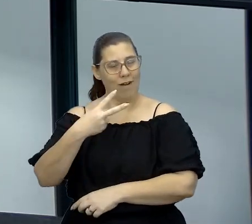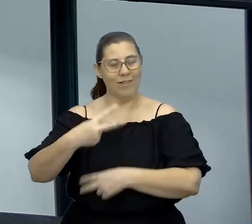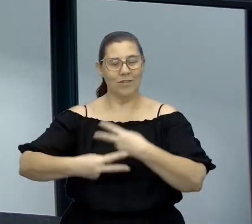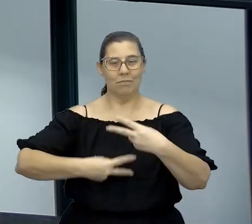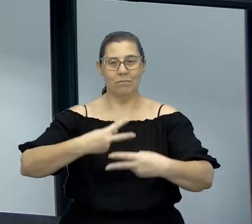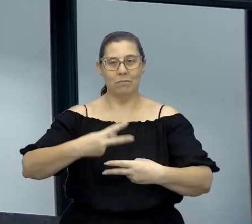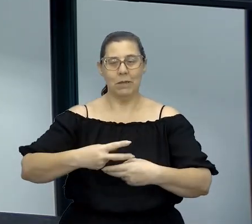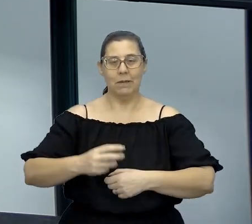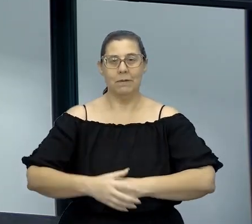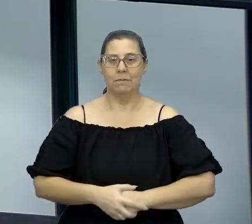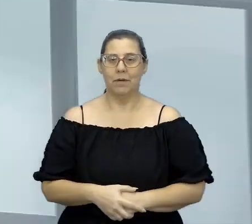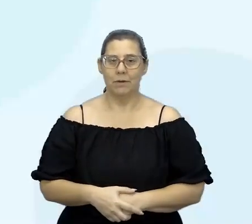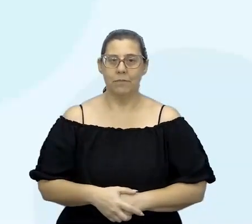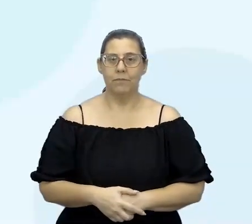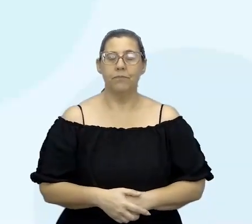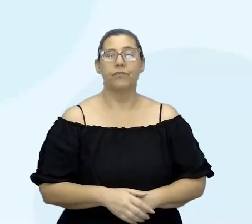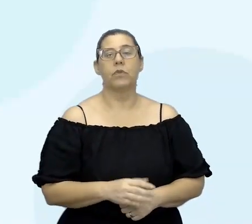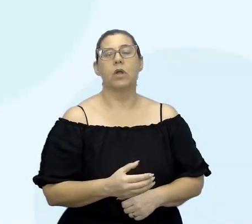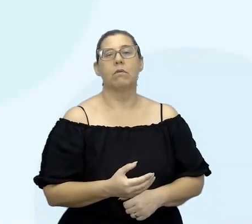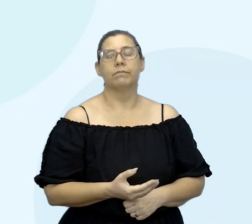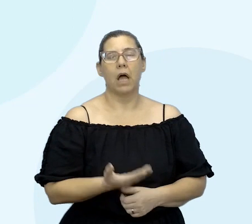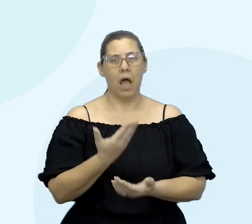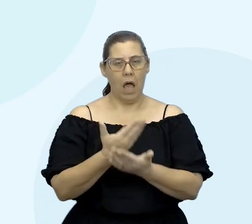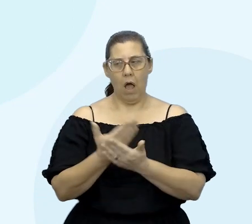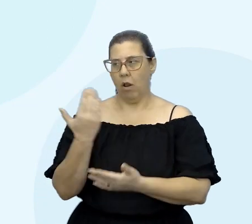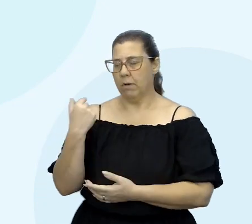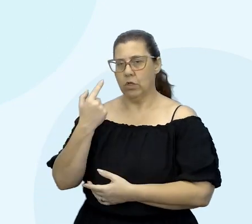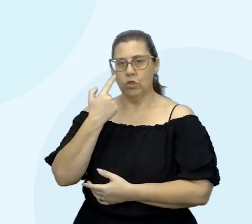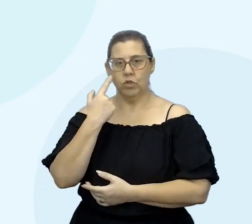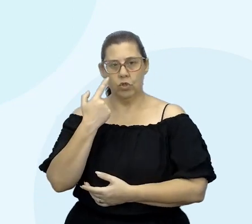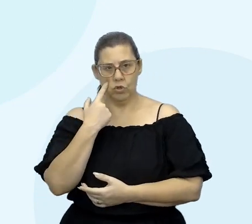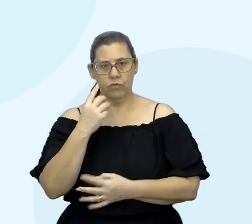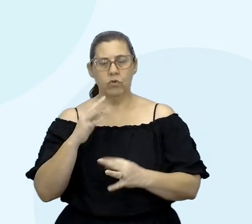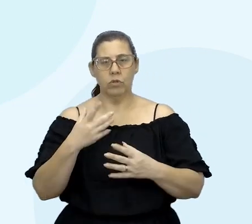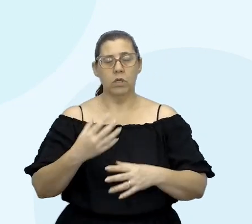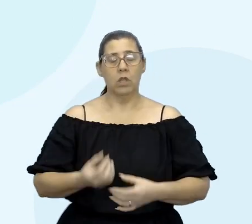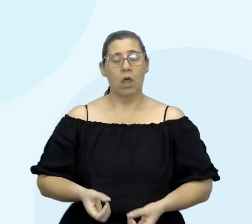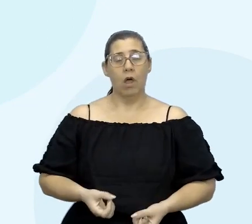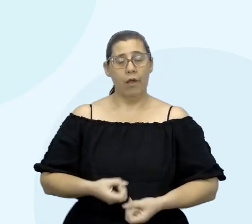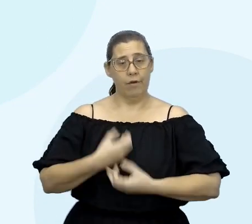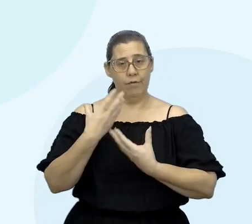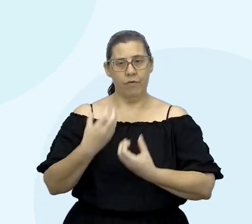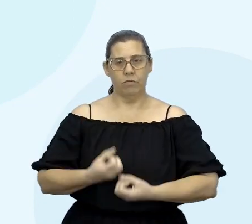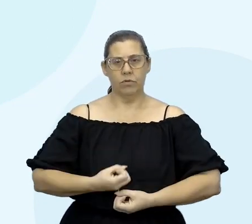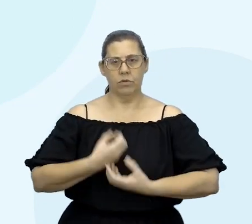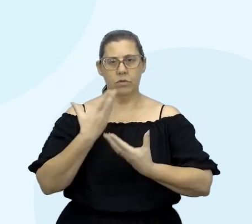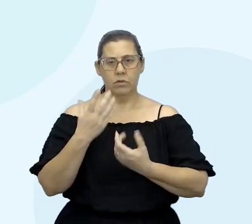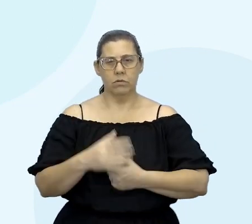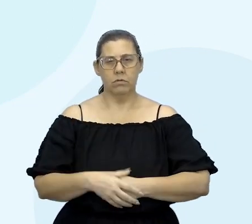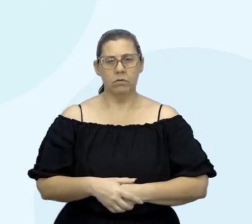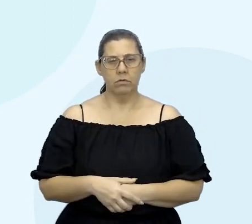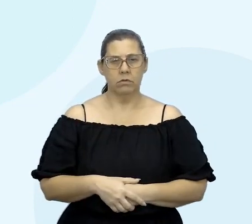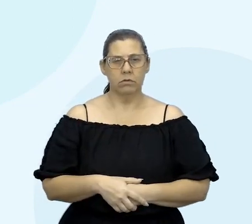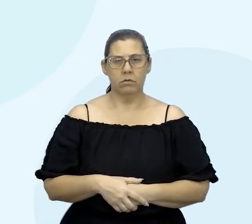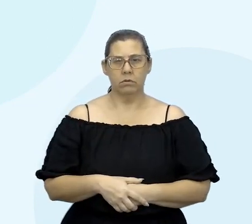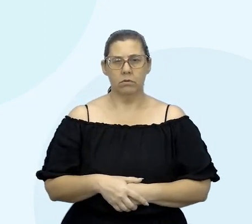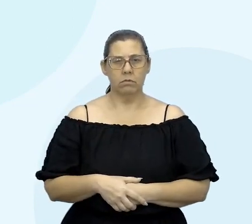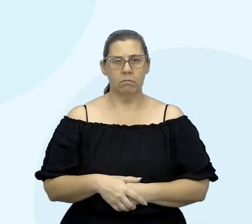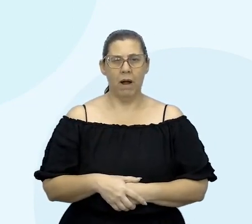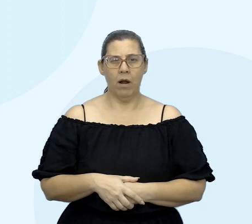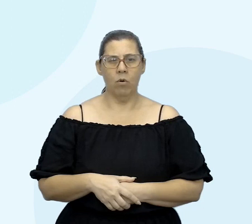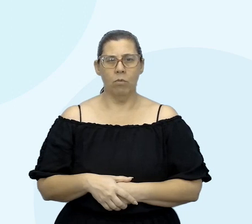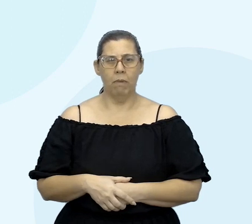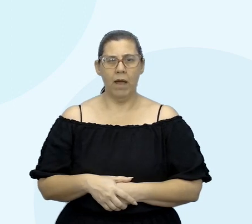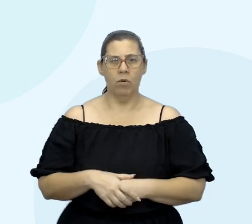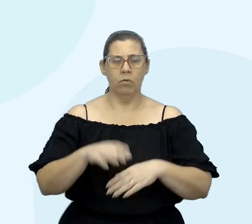Então vamos lá, a gente viu no nosso último encontro os dados climáticos do bairro de Ares, né, daquela região específica,